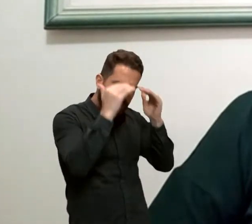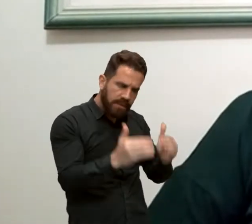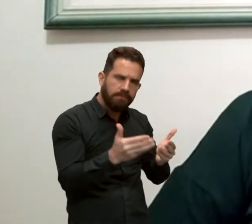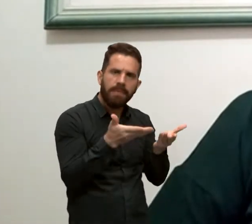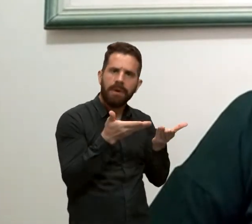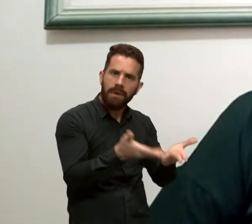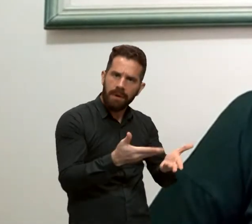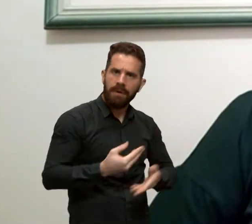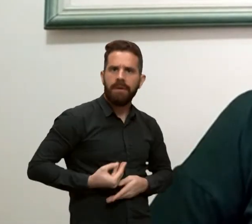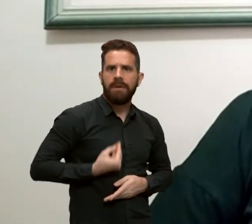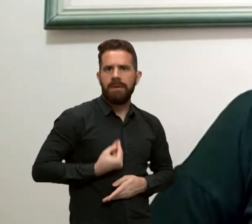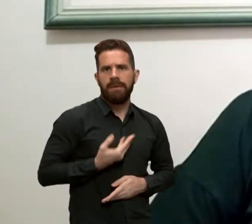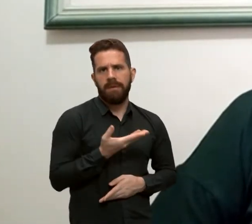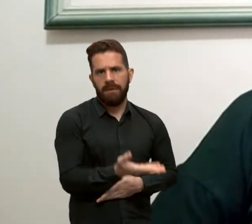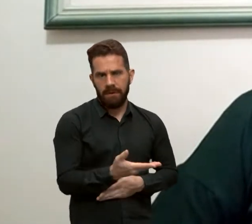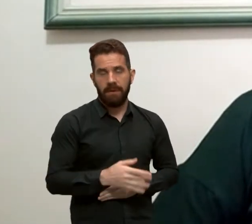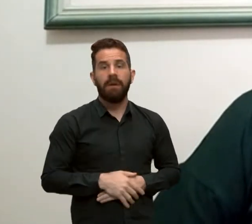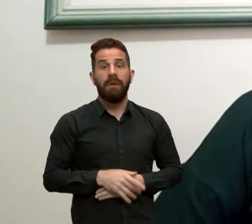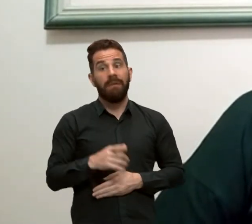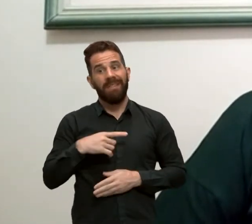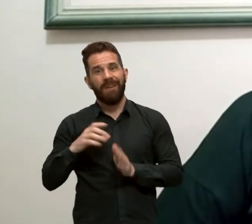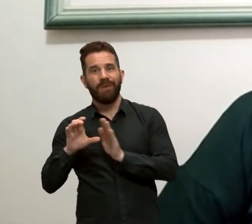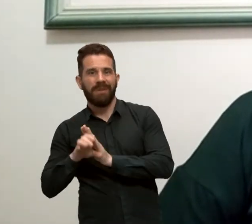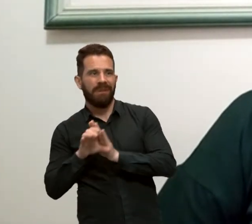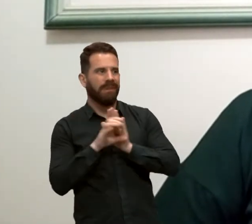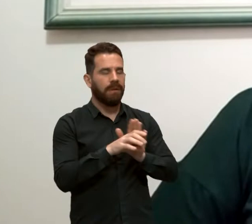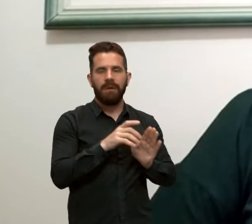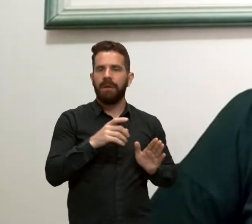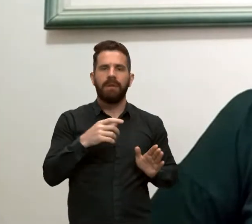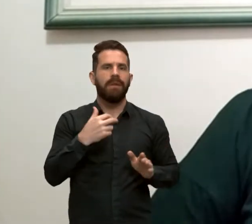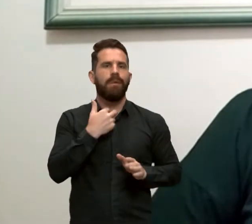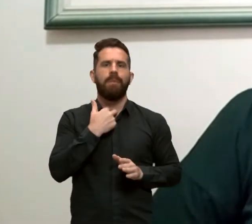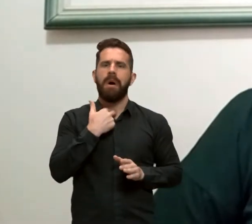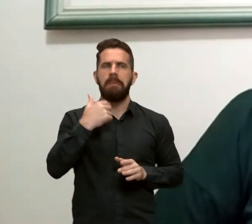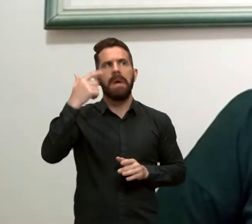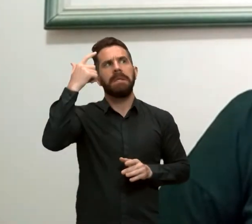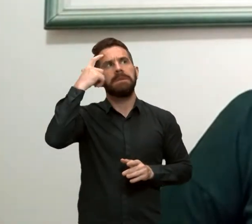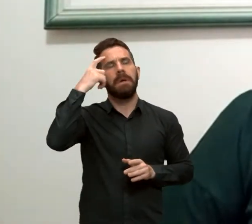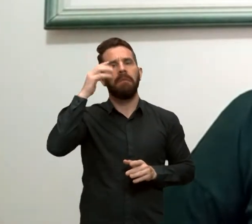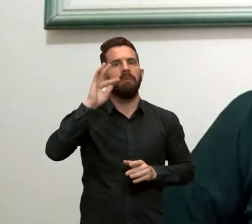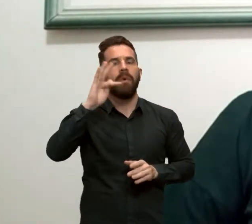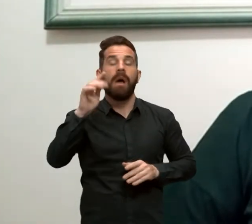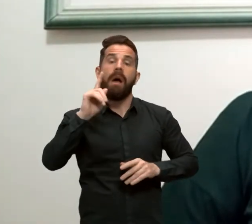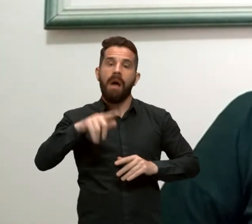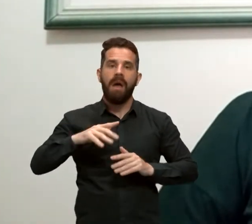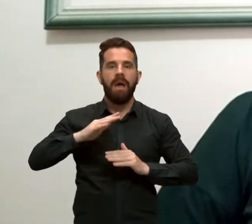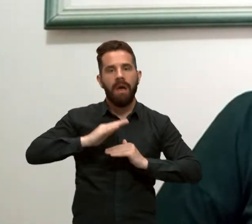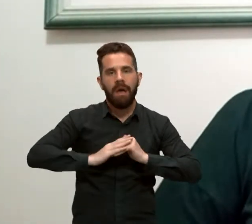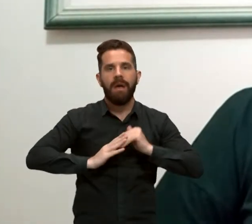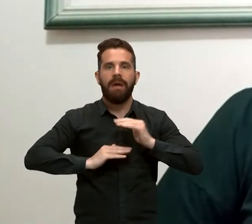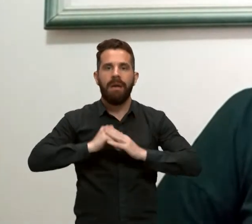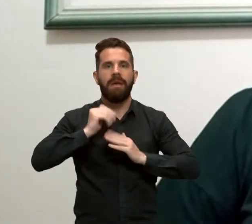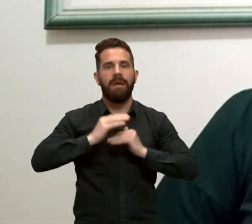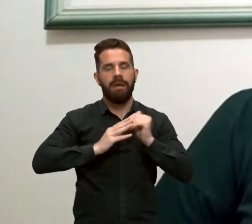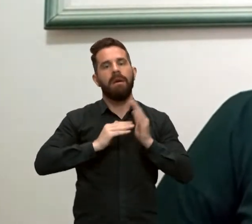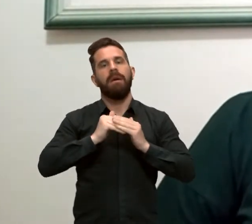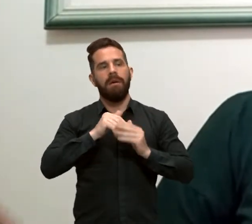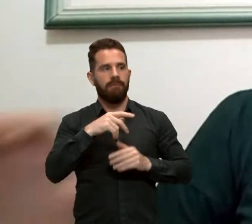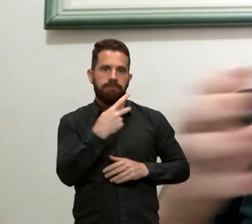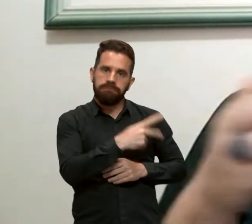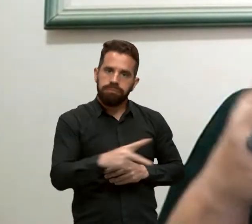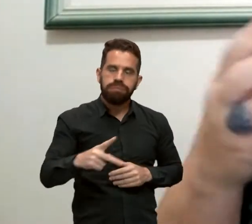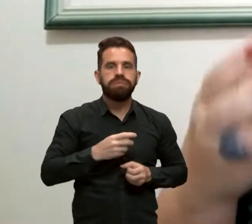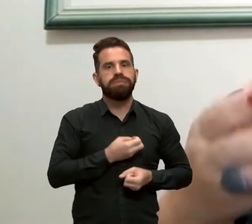e esse sentimento de infância, eles não podem ser naturalizados, mas sim uma construção histórica, né? Que